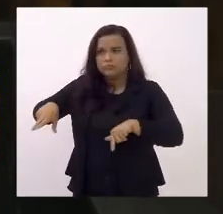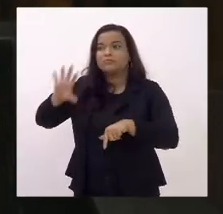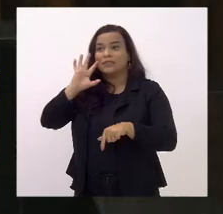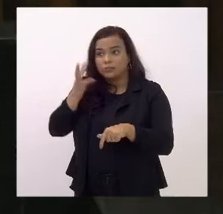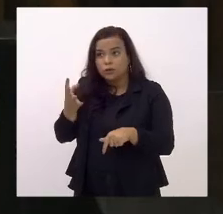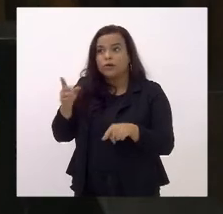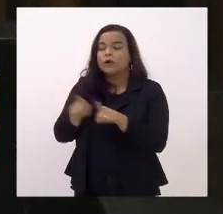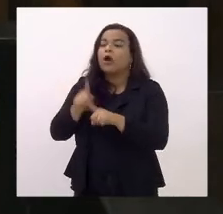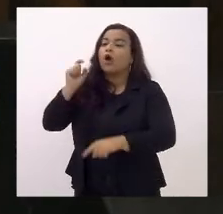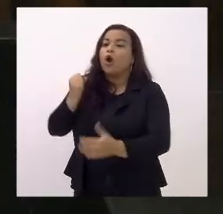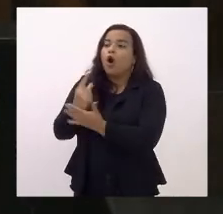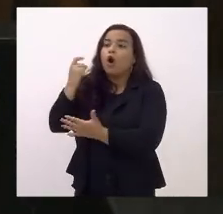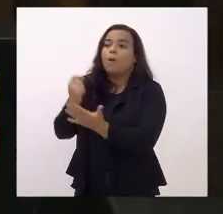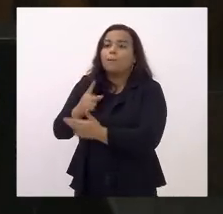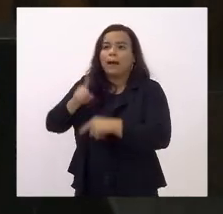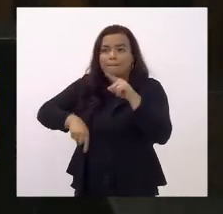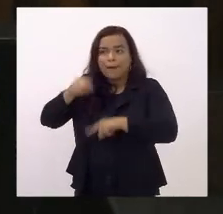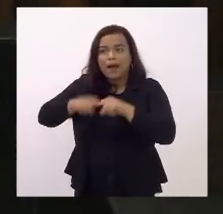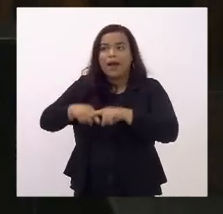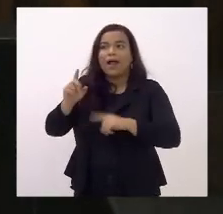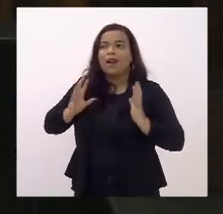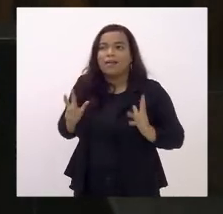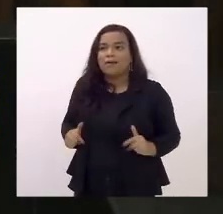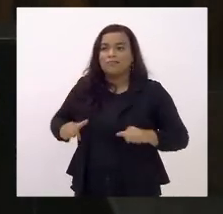comprar materiais de limpeza. E nos